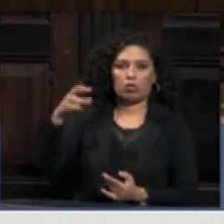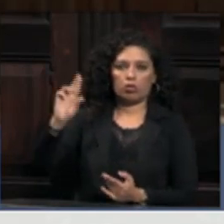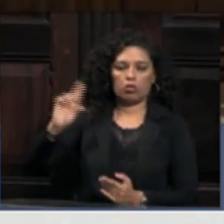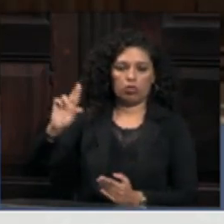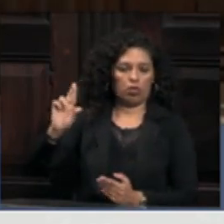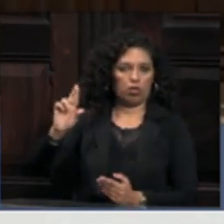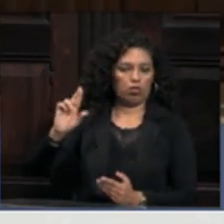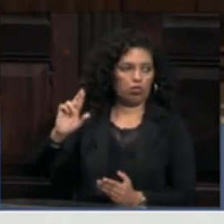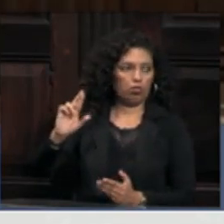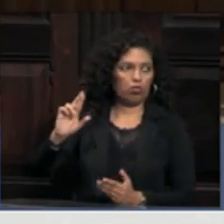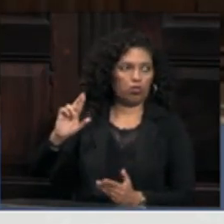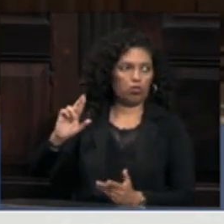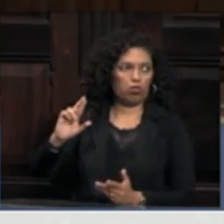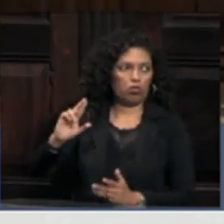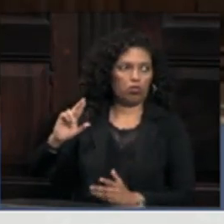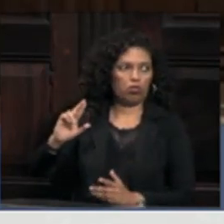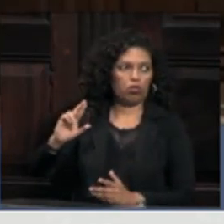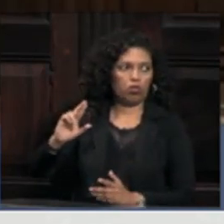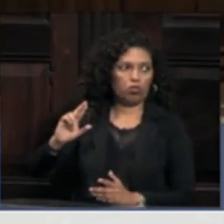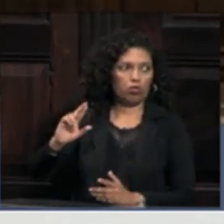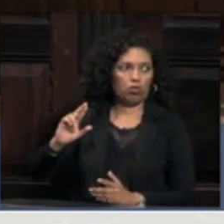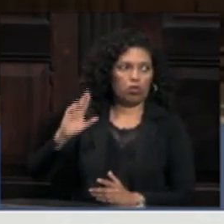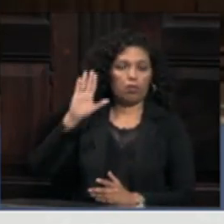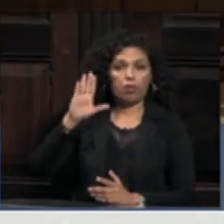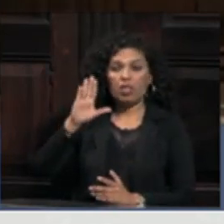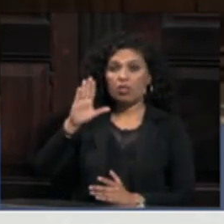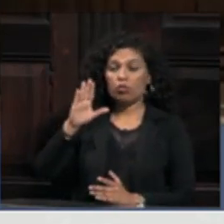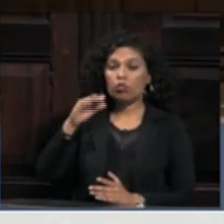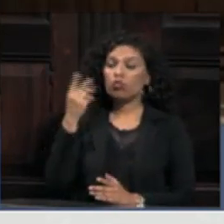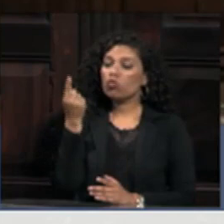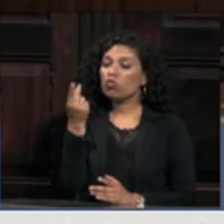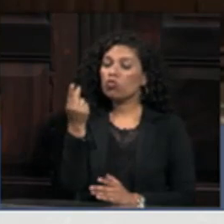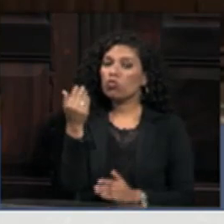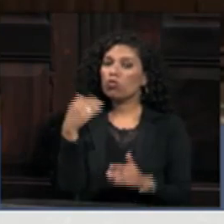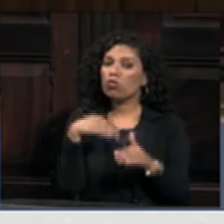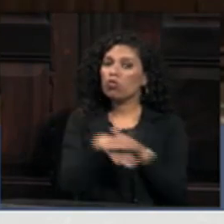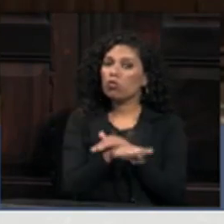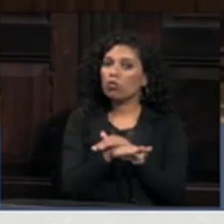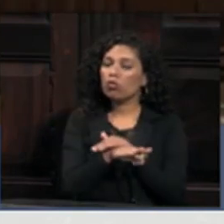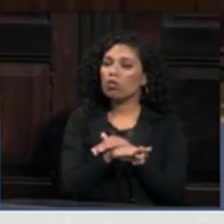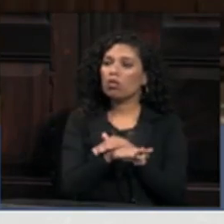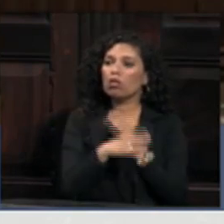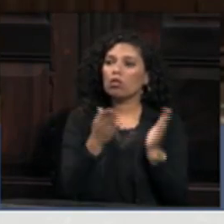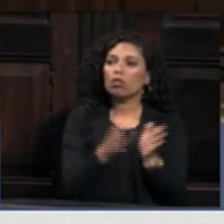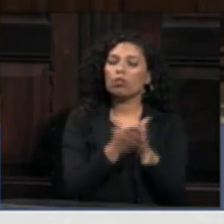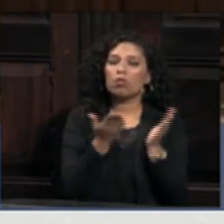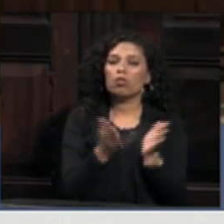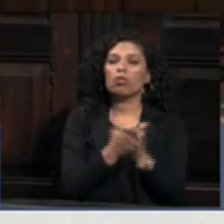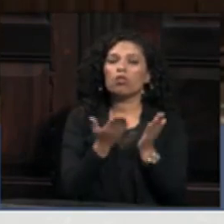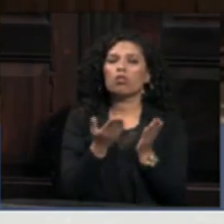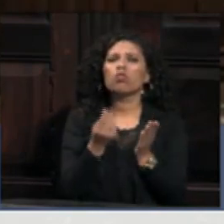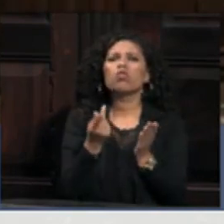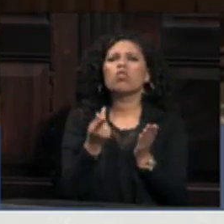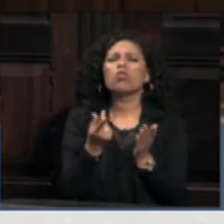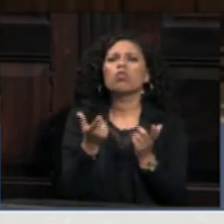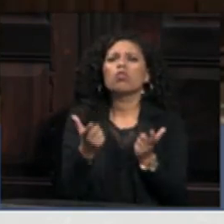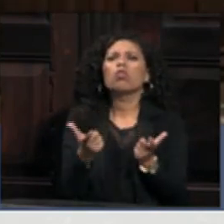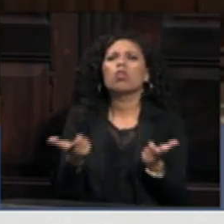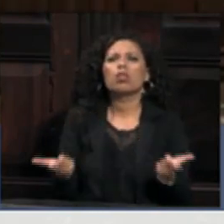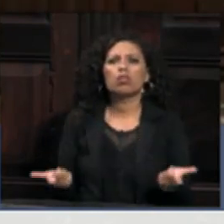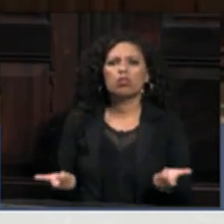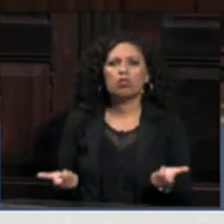reais. E sabe de onde vem esse Fundo Estadual de Combate à Pobreza? De uma